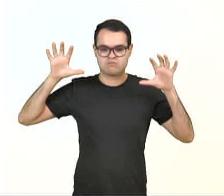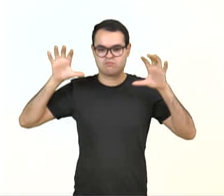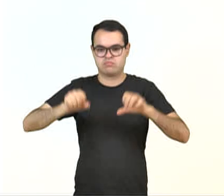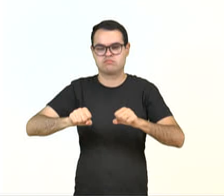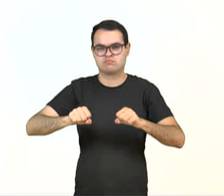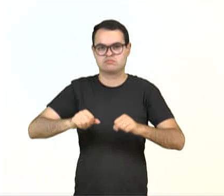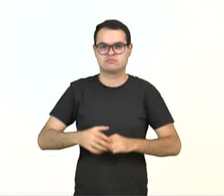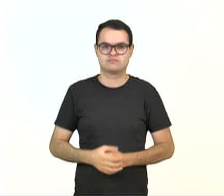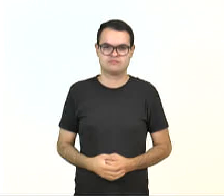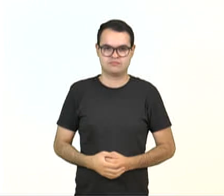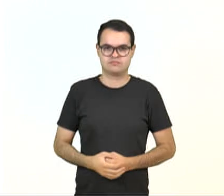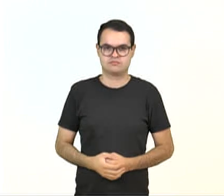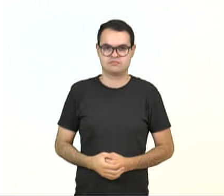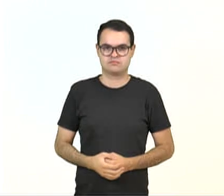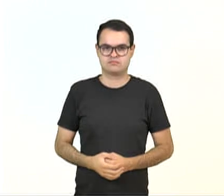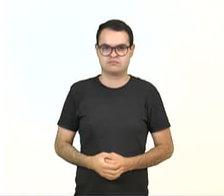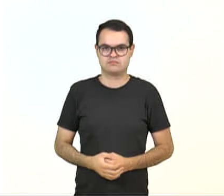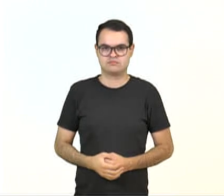área.